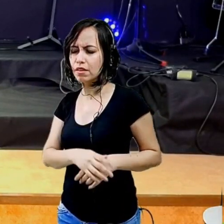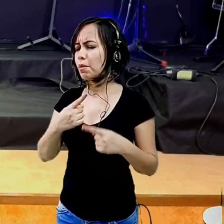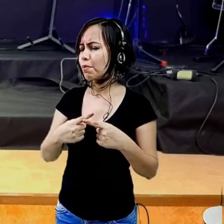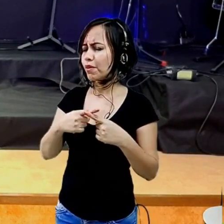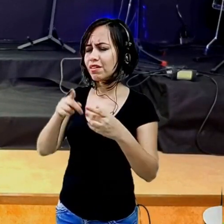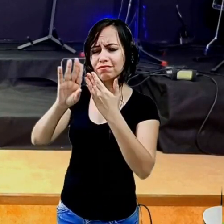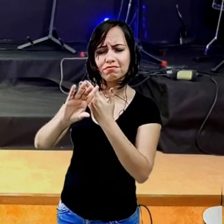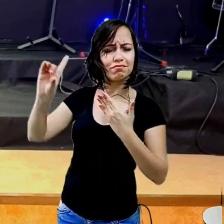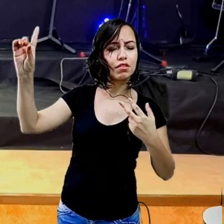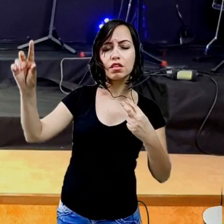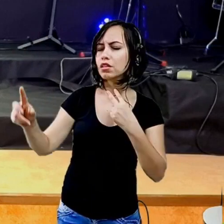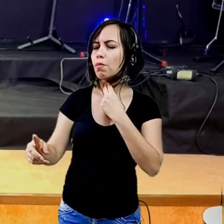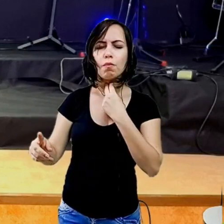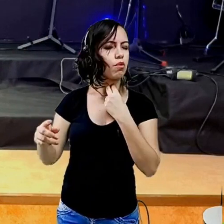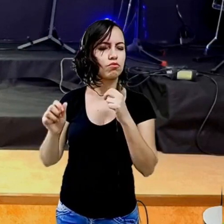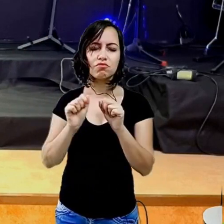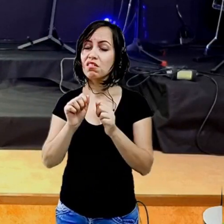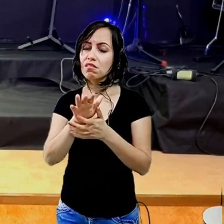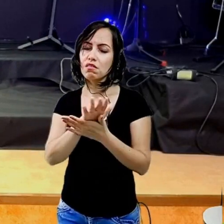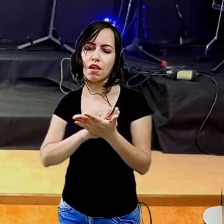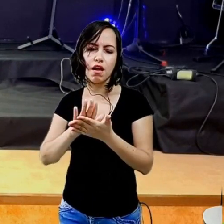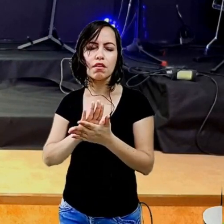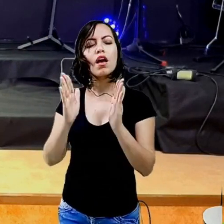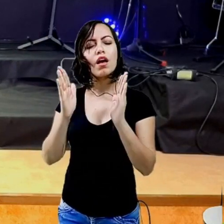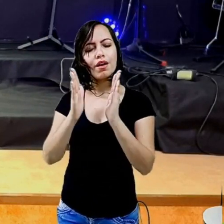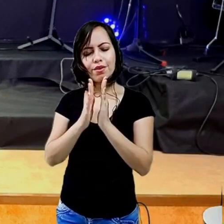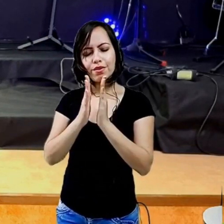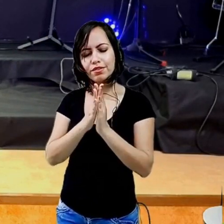nada nós podemos fazer. Essa é a minha